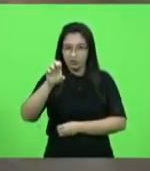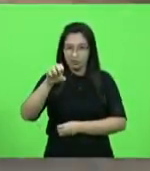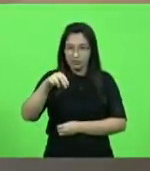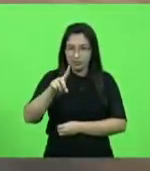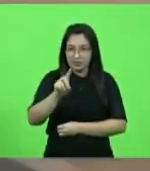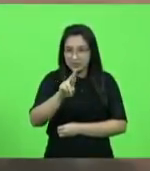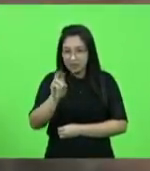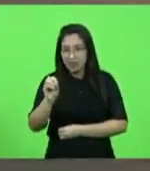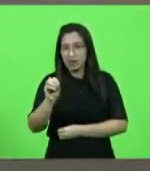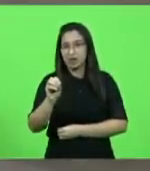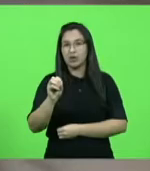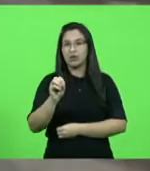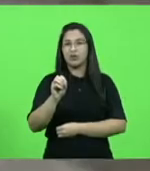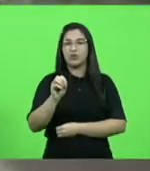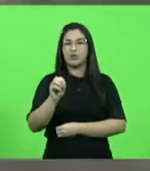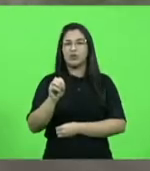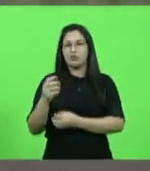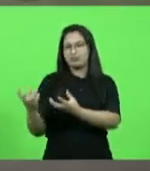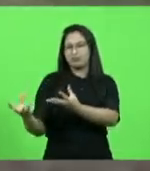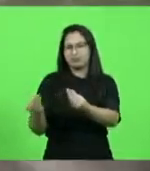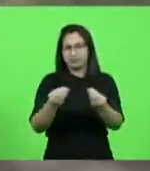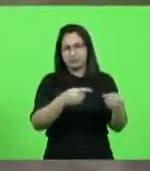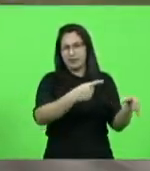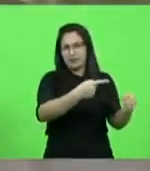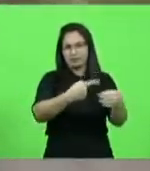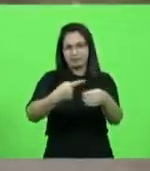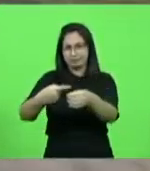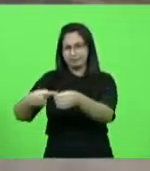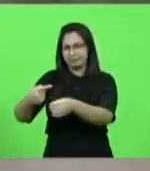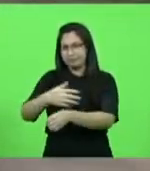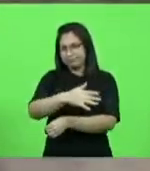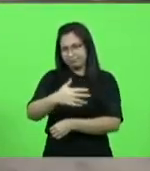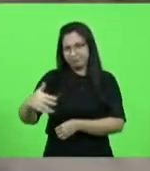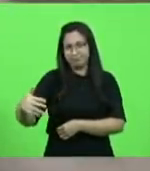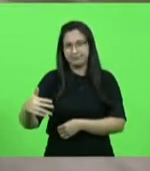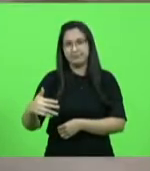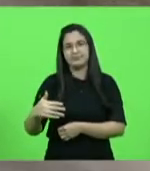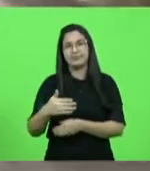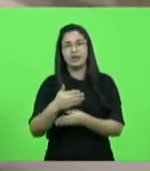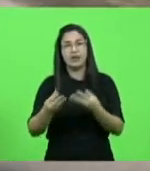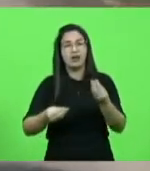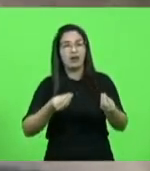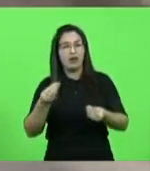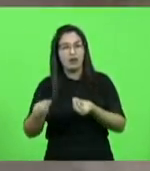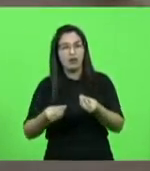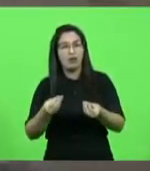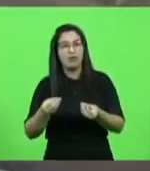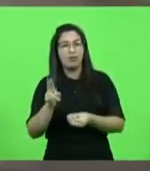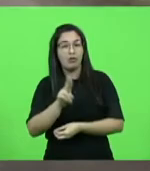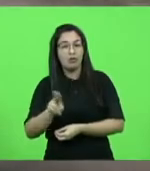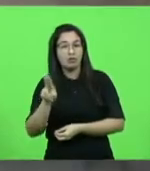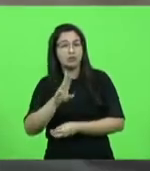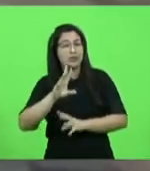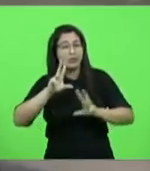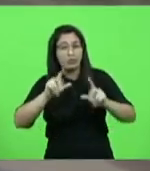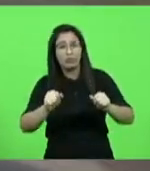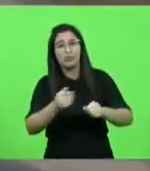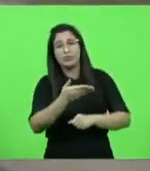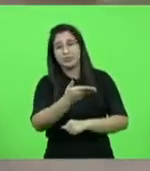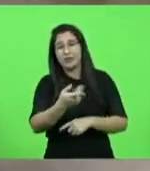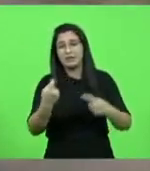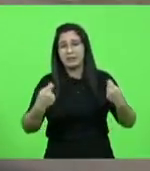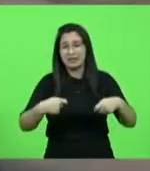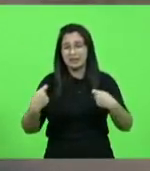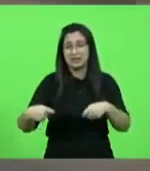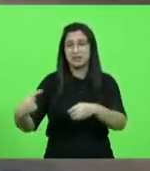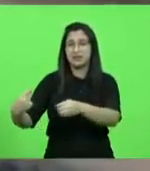Dr. Pedrinho, Vitor Meirelles, Vitor Marçum, Dona Ema, Presidente Getúlio, Presidente Nereu, todos que passam por ali, são